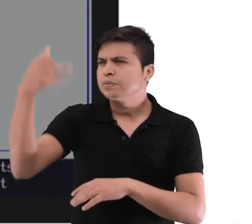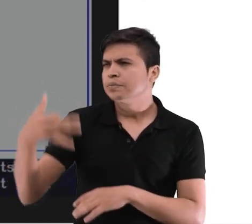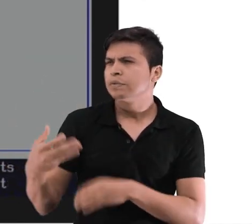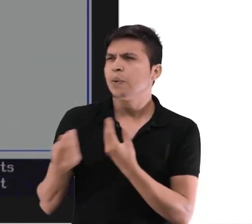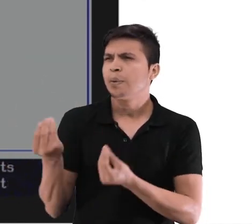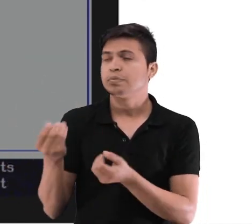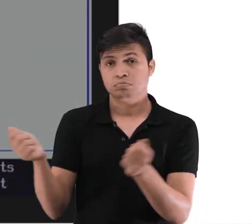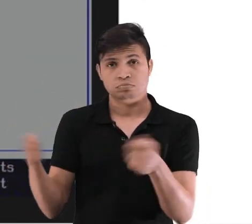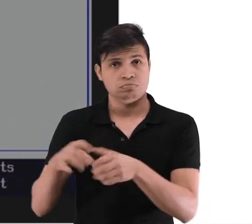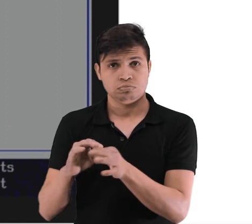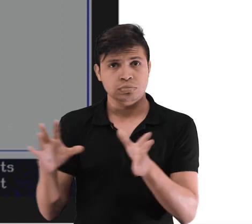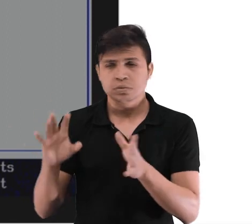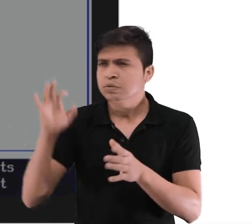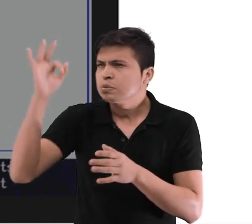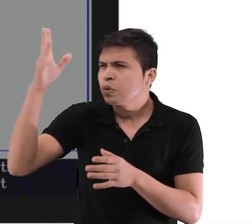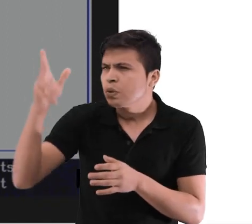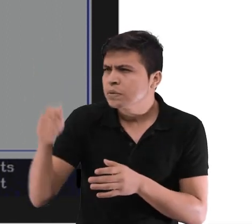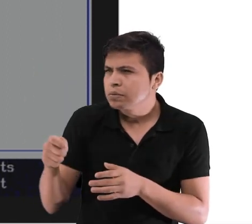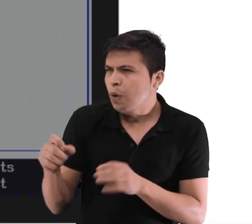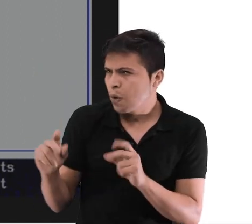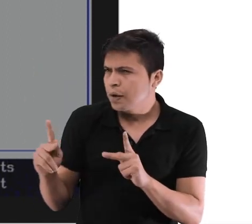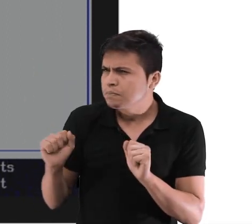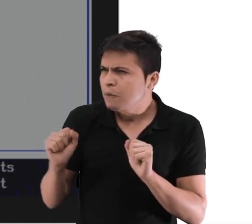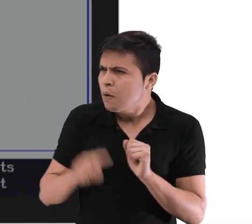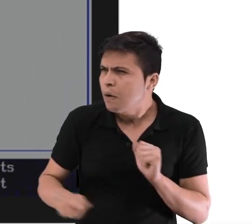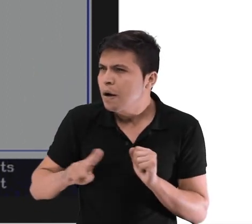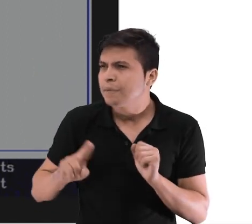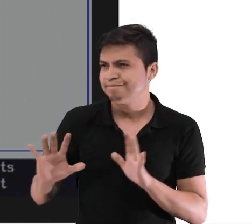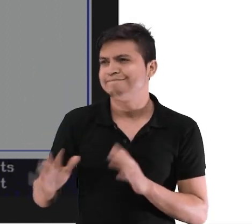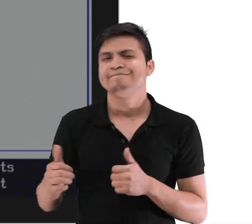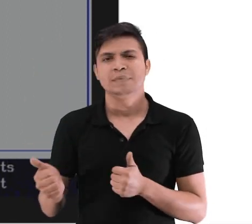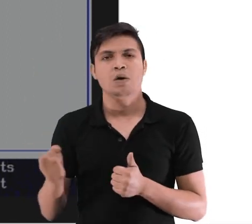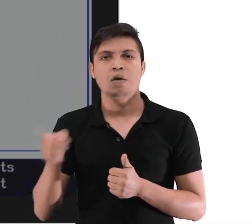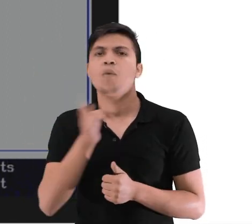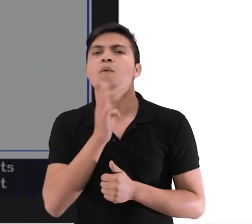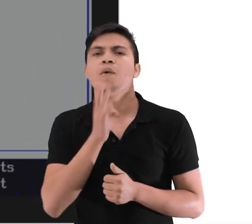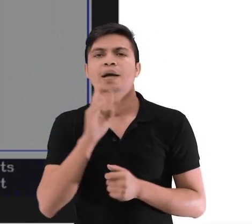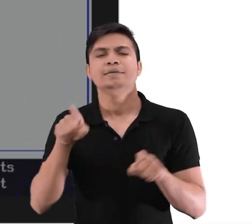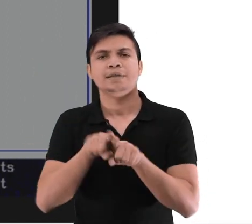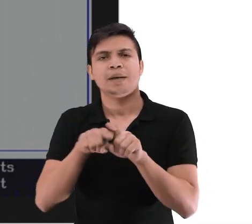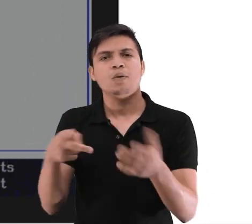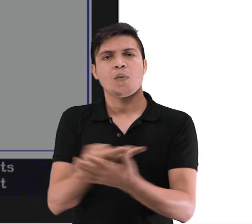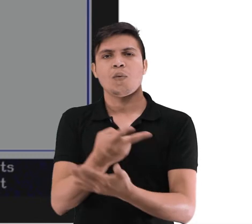certo? Todos estão habilitados. Então, no caso, elas estão reconhecendo e funcionando